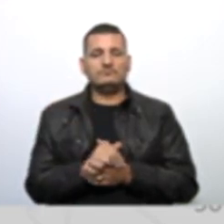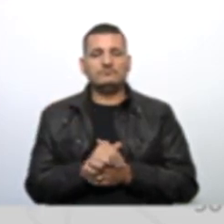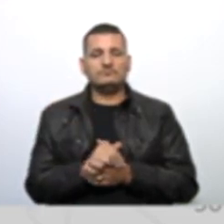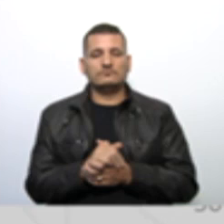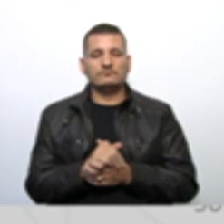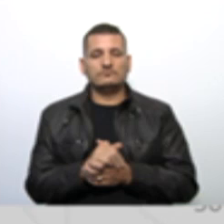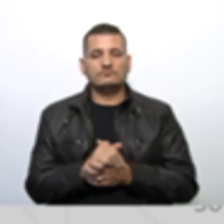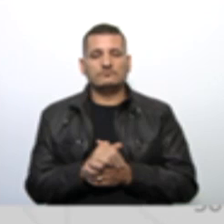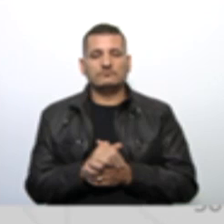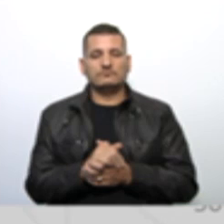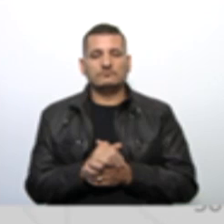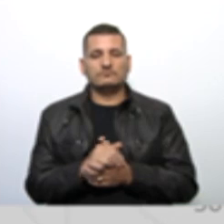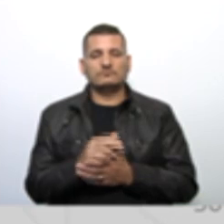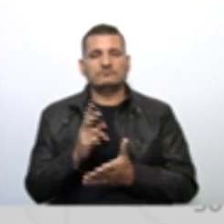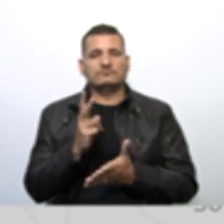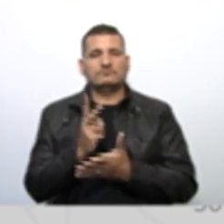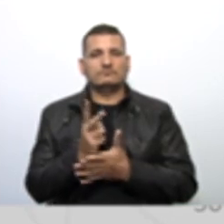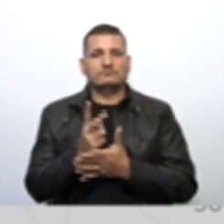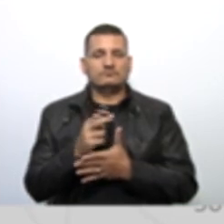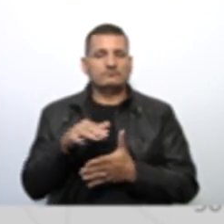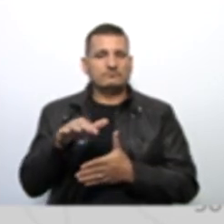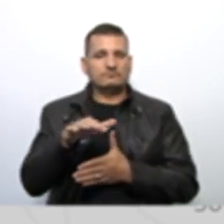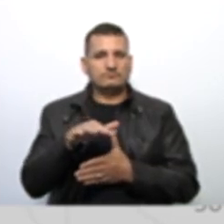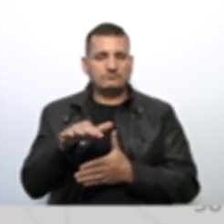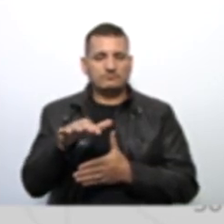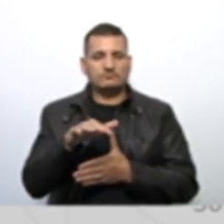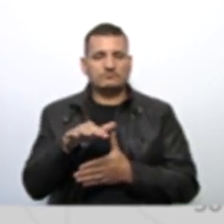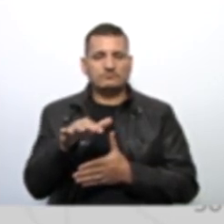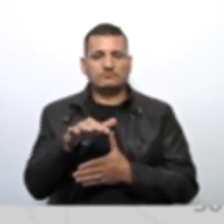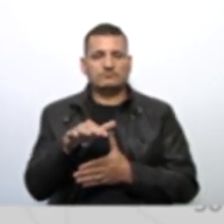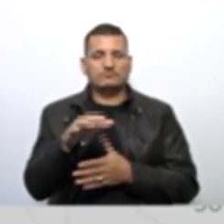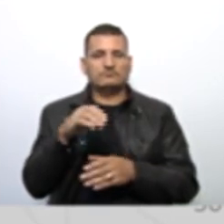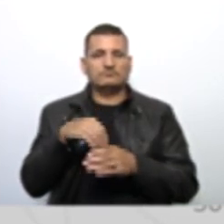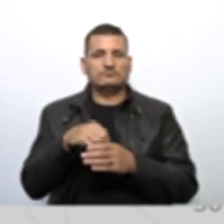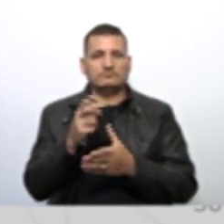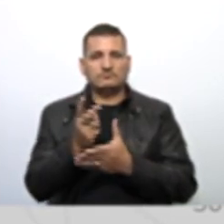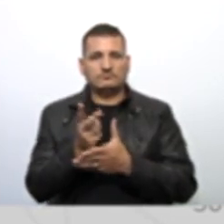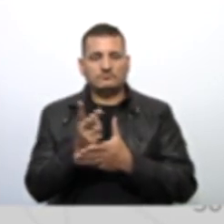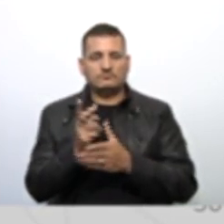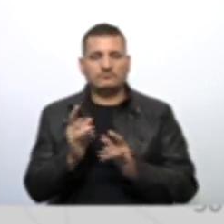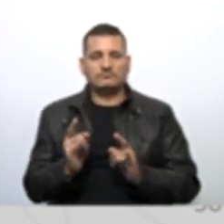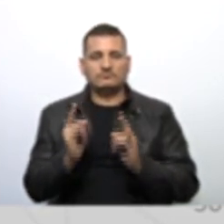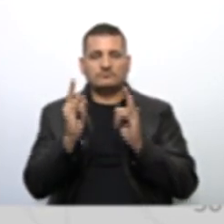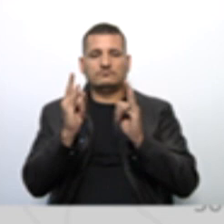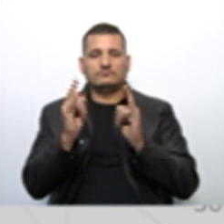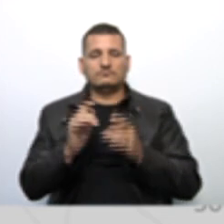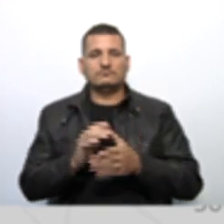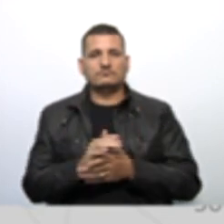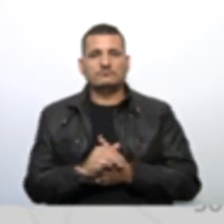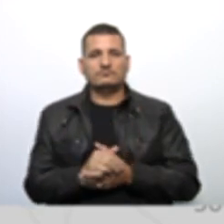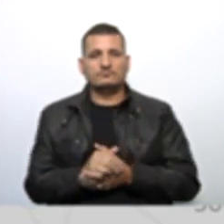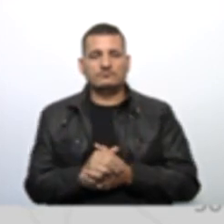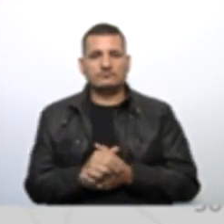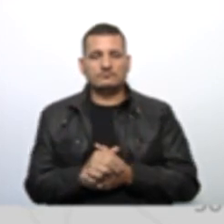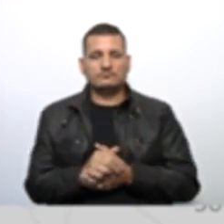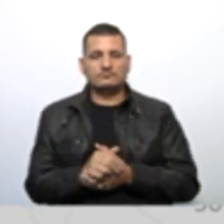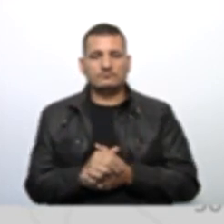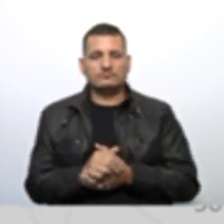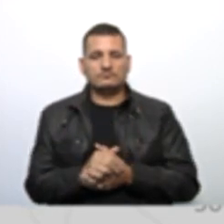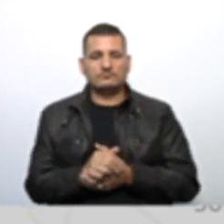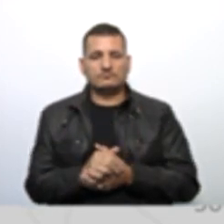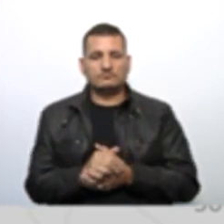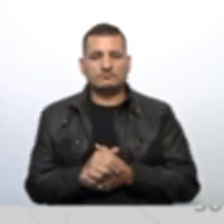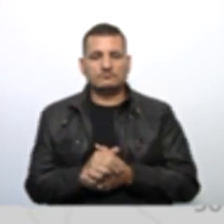estamos no mesmo ambiente físico, pessoal. Nós estamos dentro do mesmo prédio, ok? Agora, se